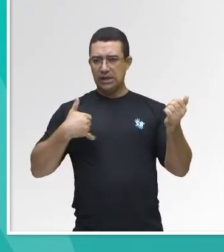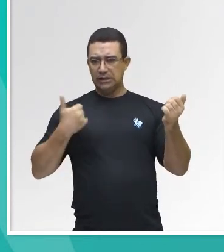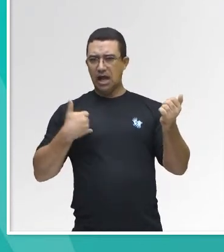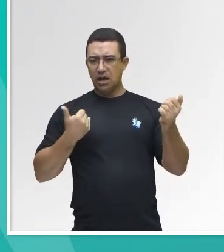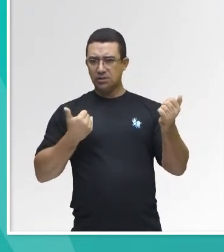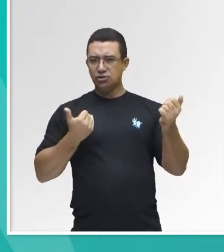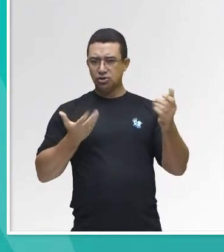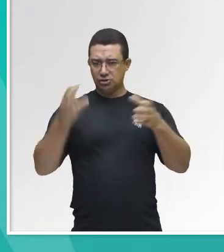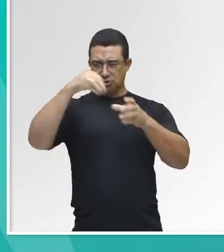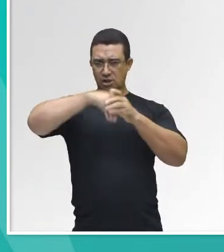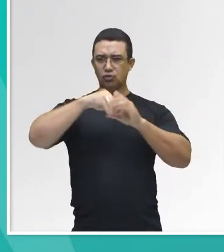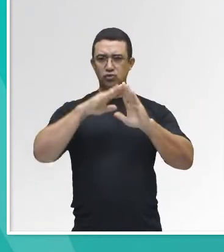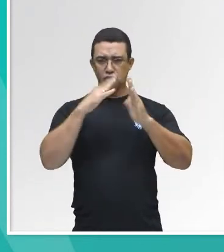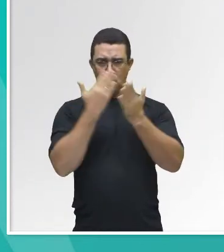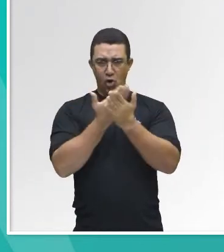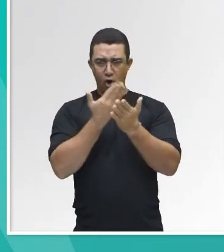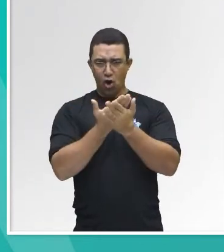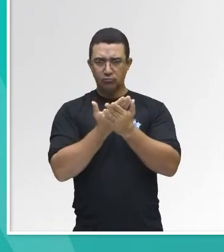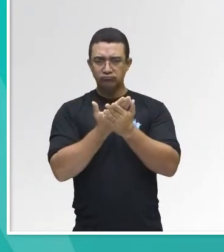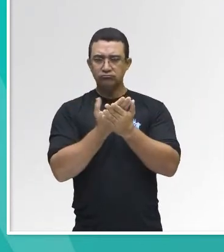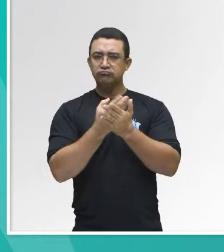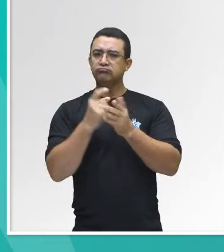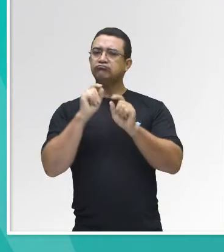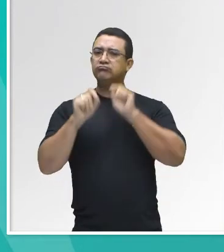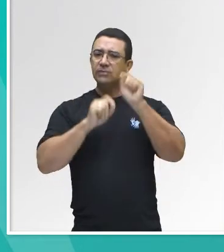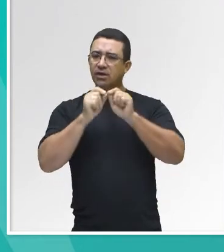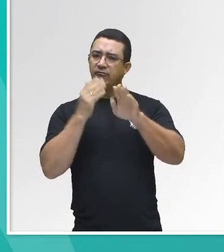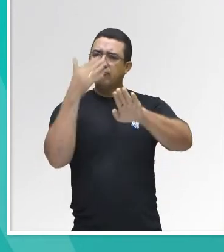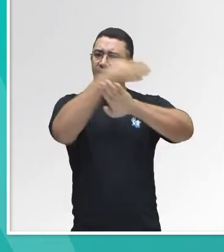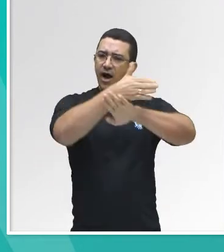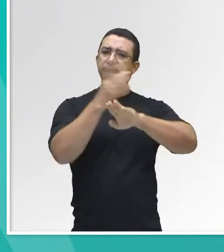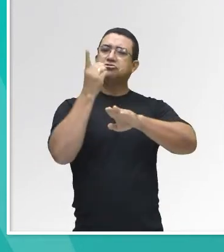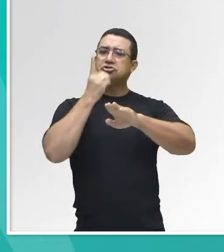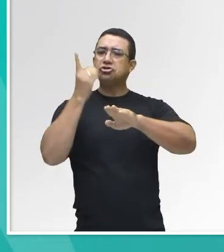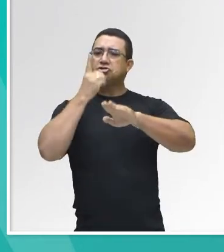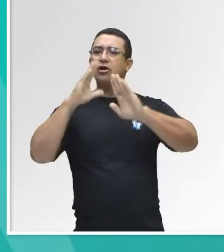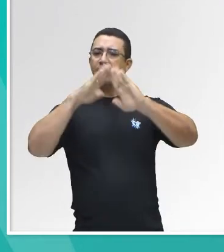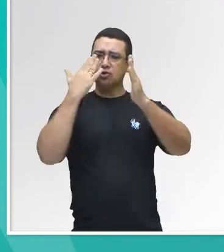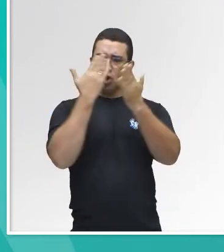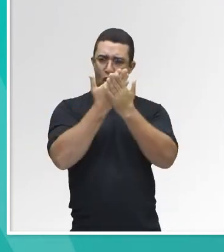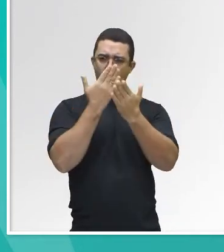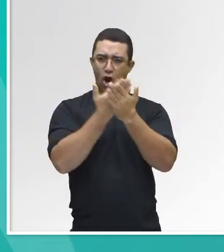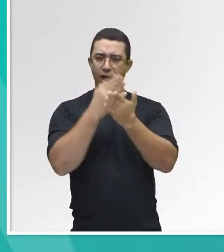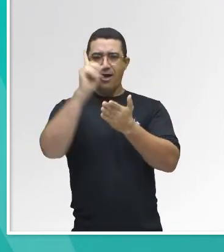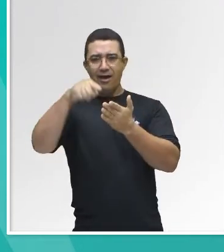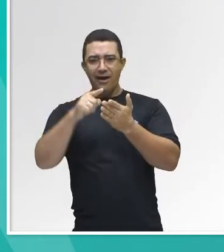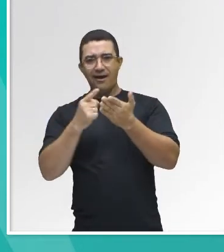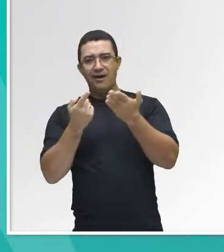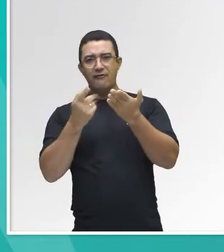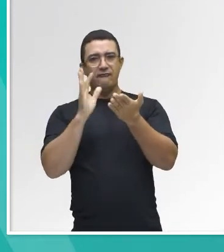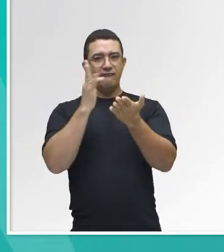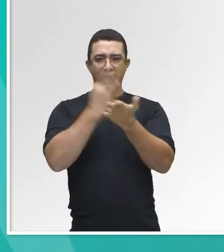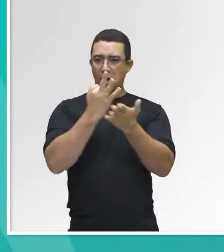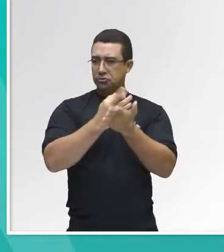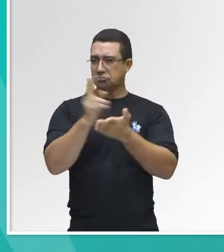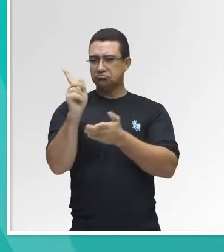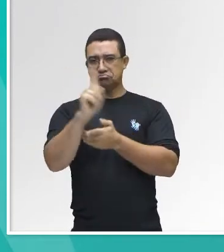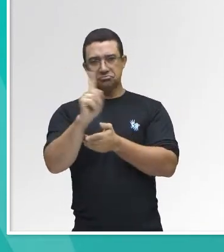escolar completa, que cumprem o dia escolar, são pontuais,